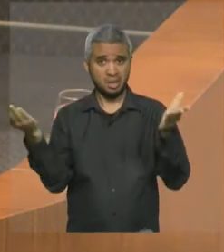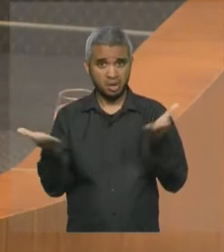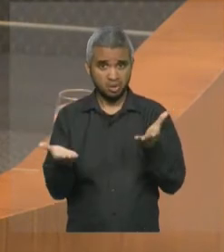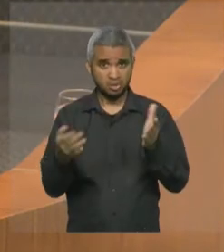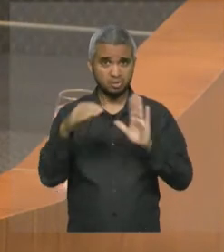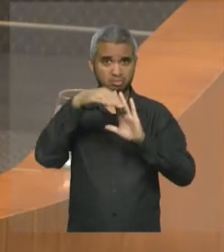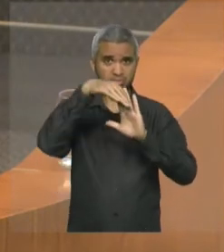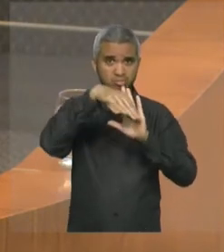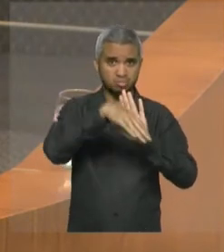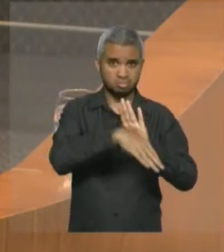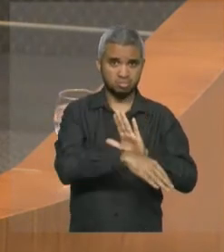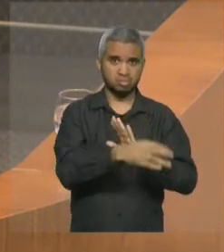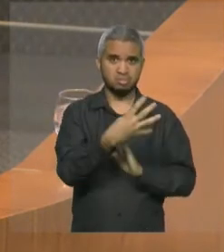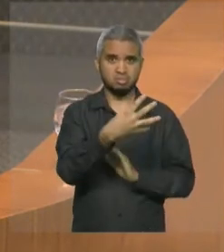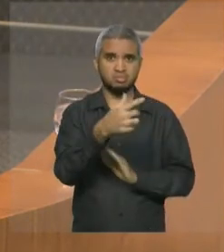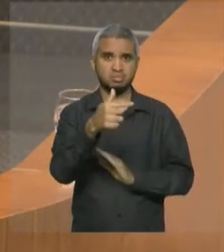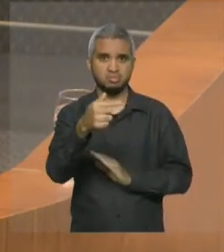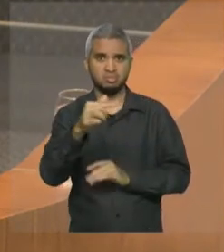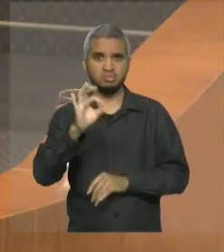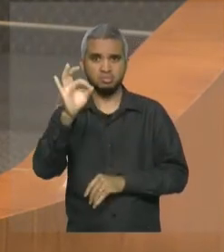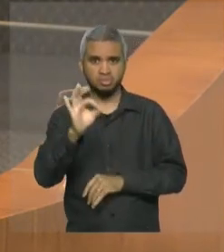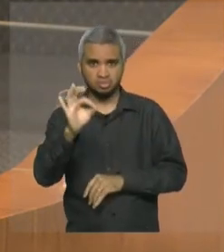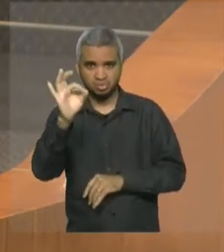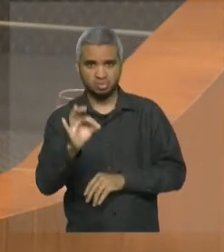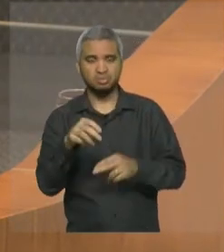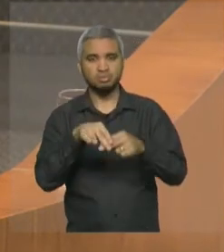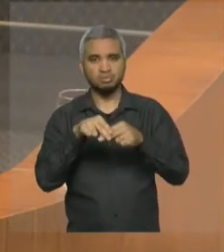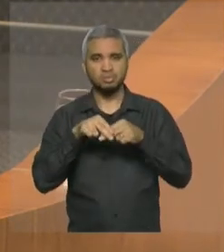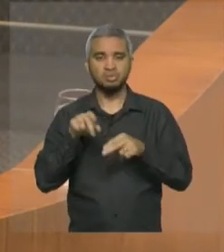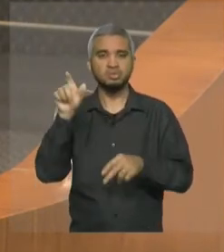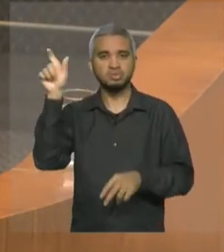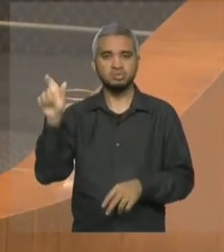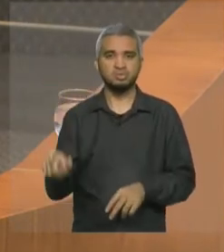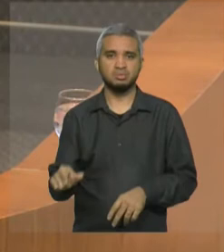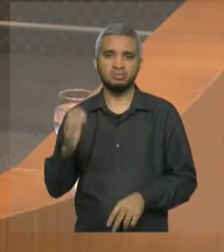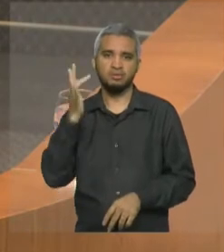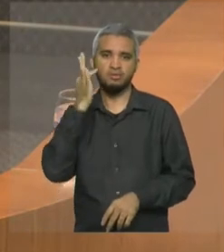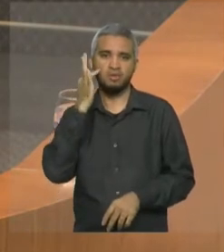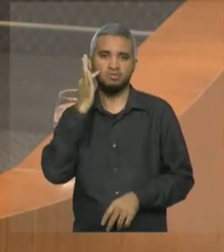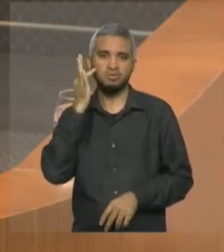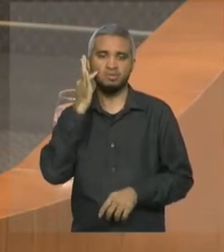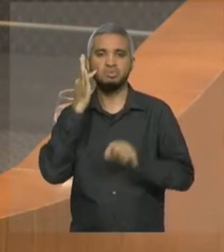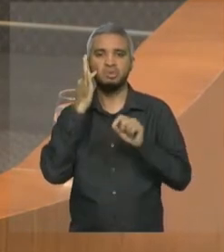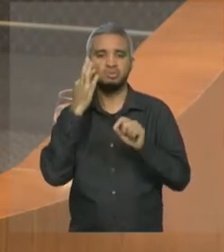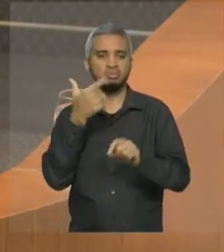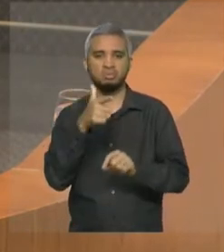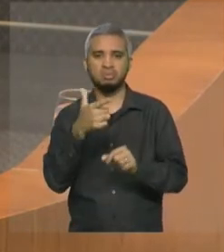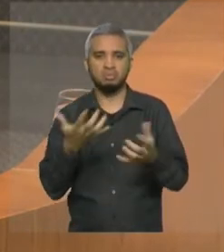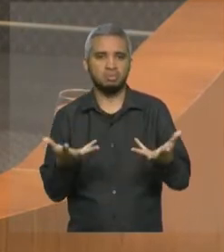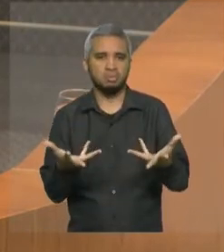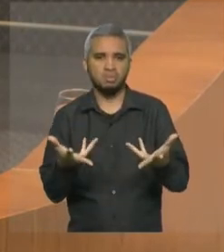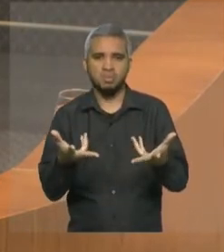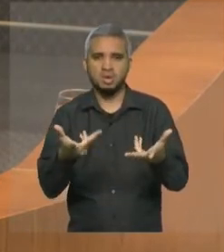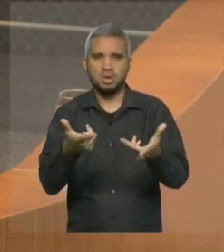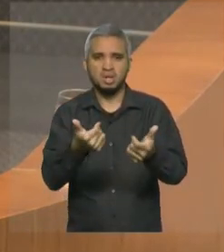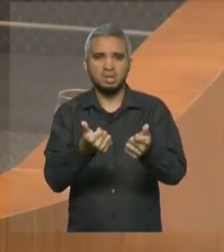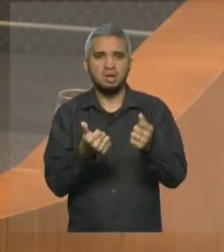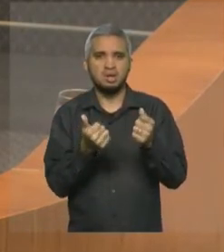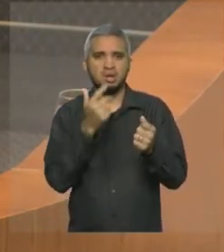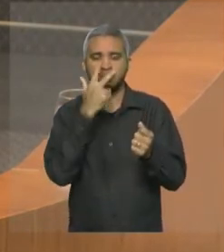retocado da sua má conduta com a coisa pública e com a forma de tratar os cidadãos